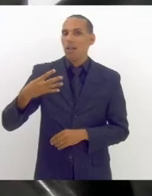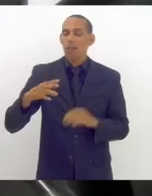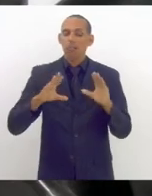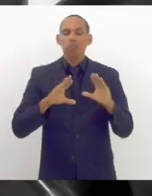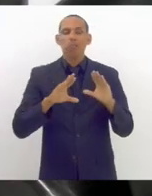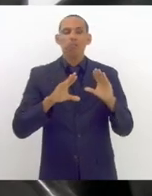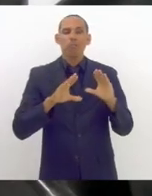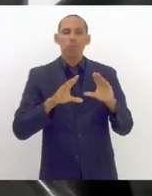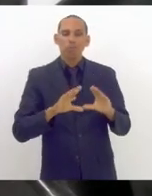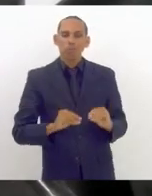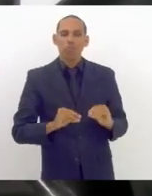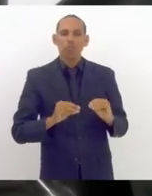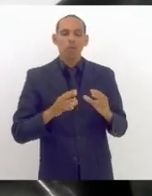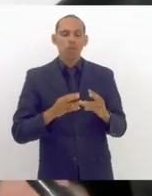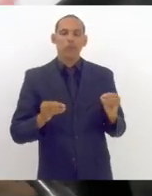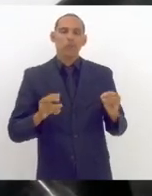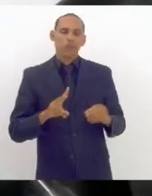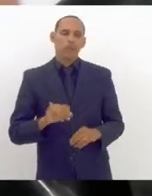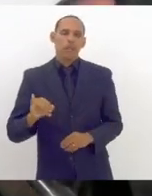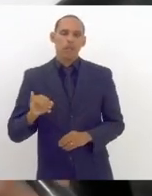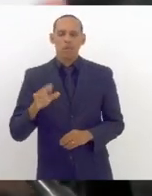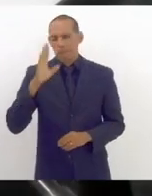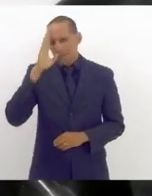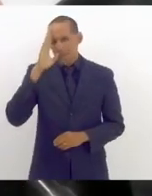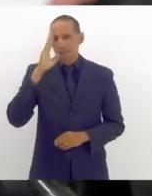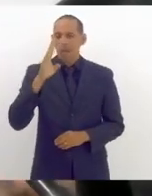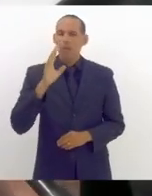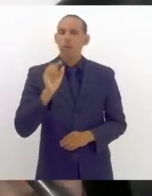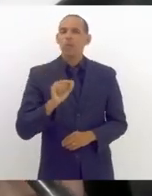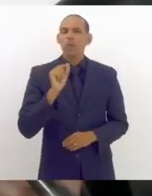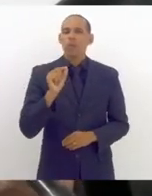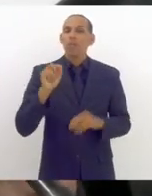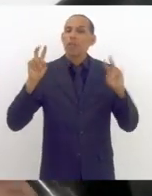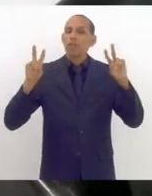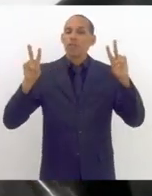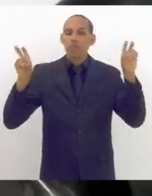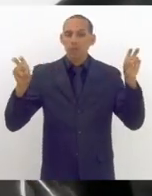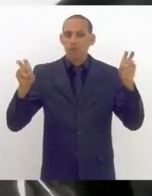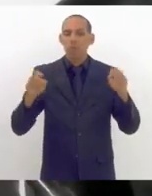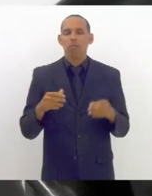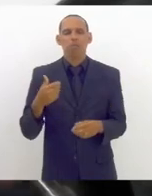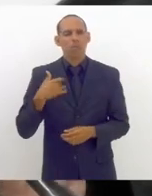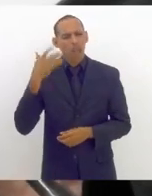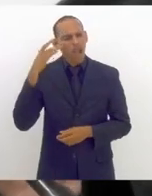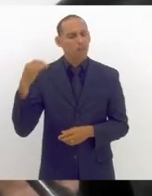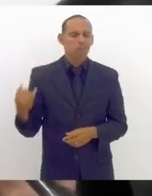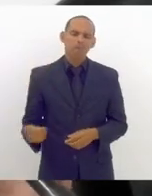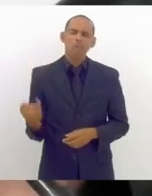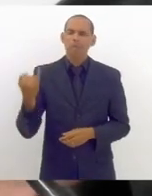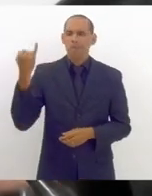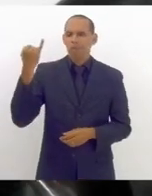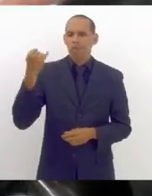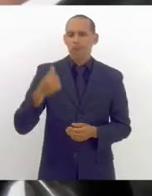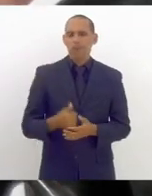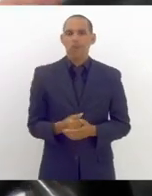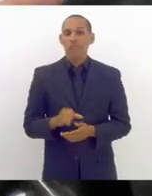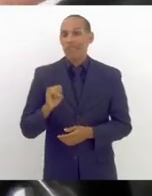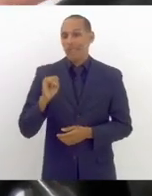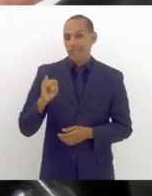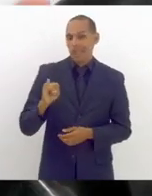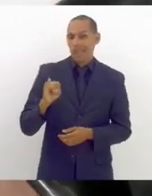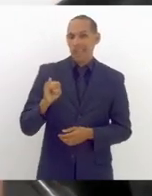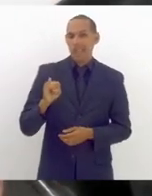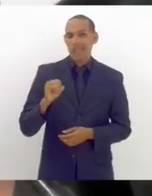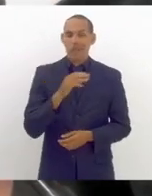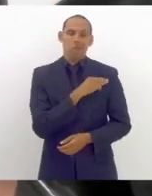sanadas principalmente essa questão que eu acho crucial se o